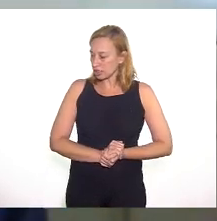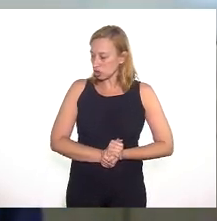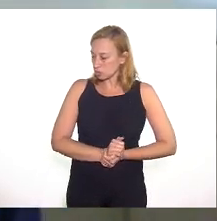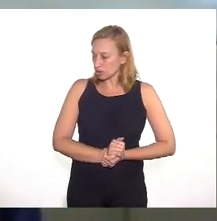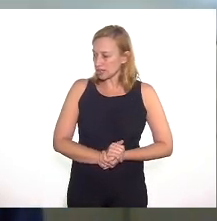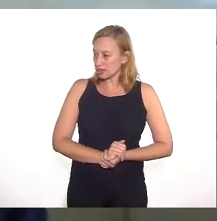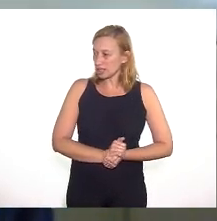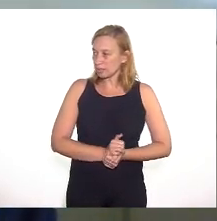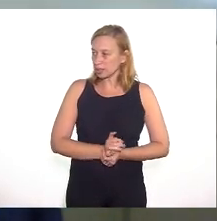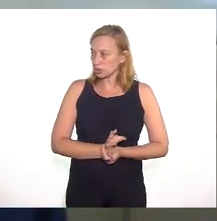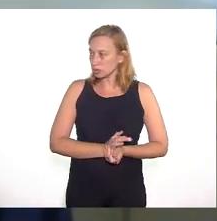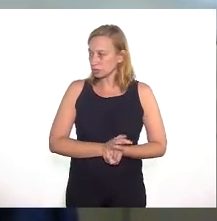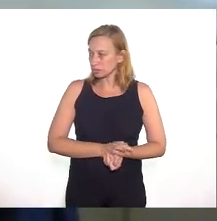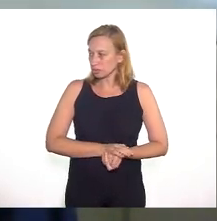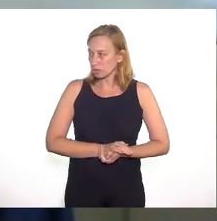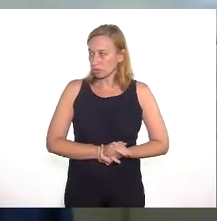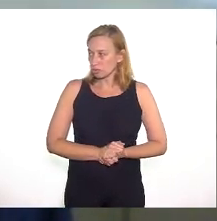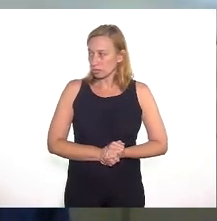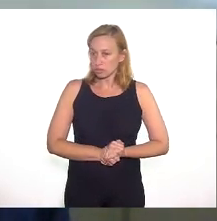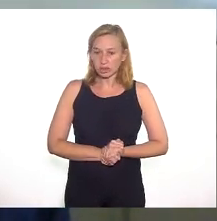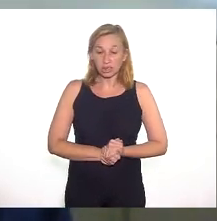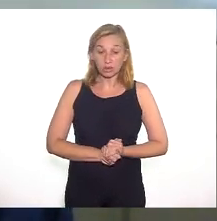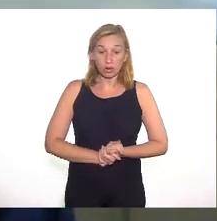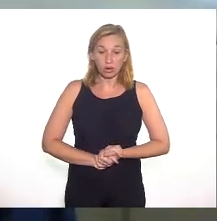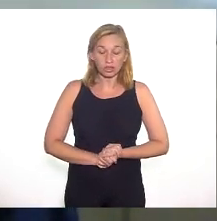26/7/19, e já se vão